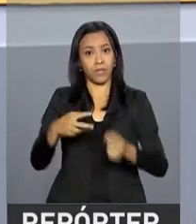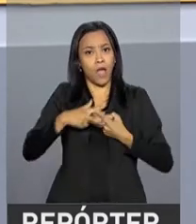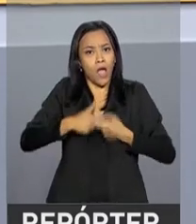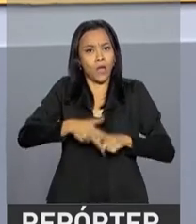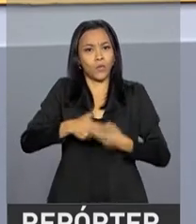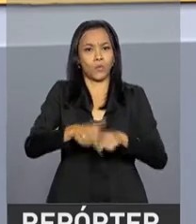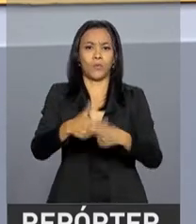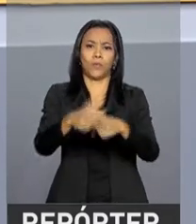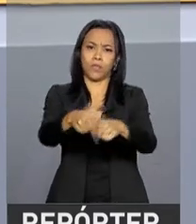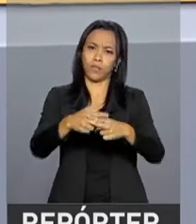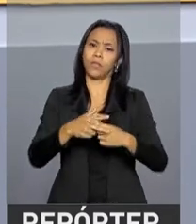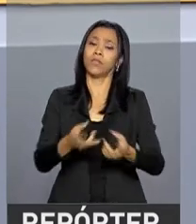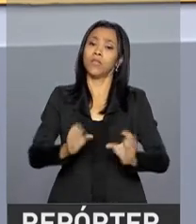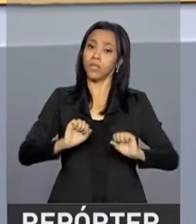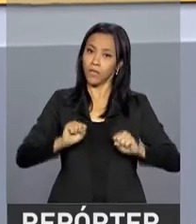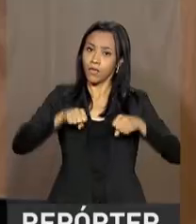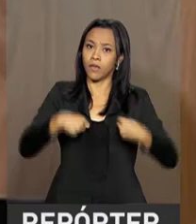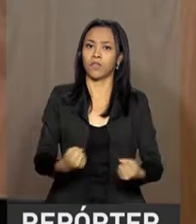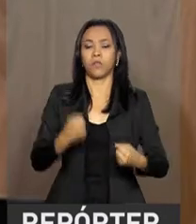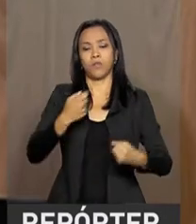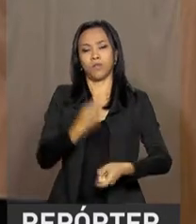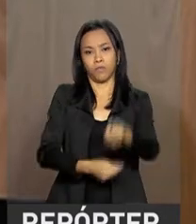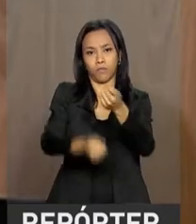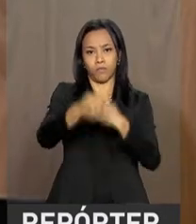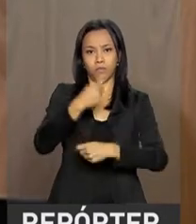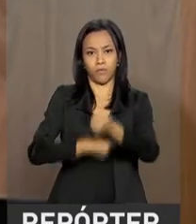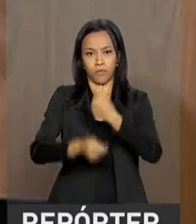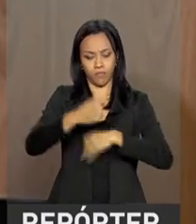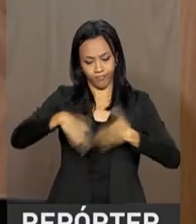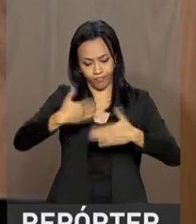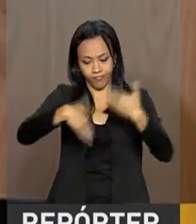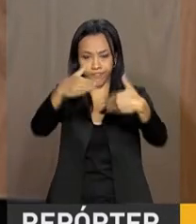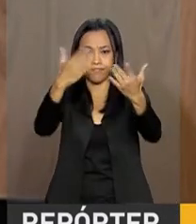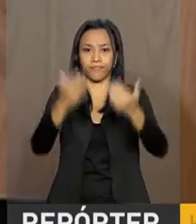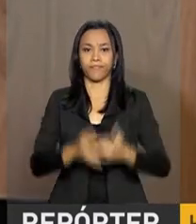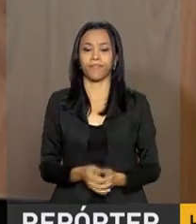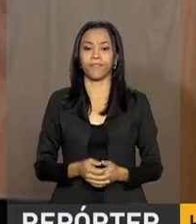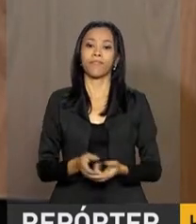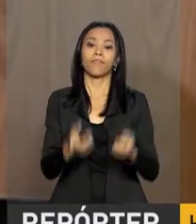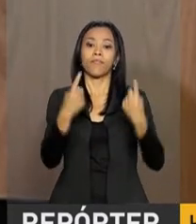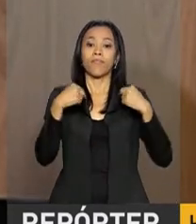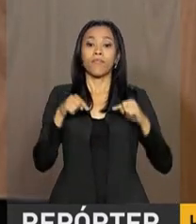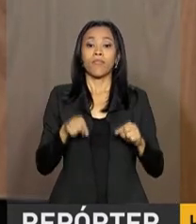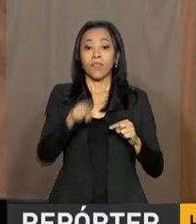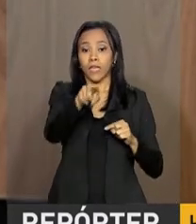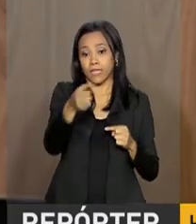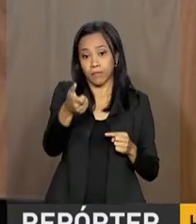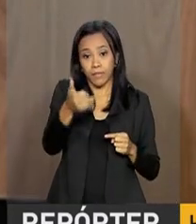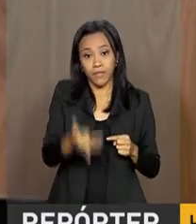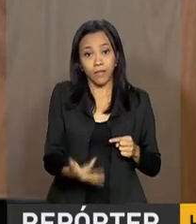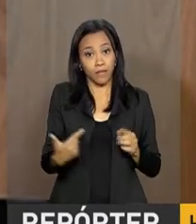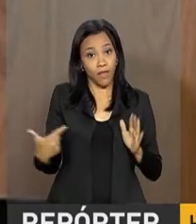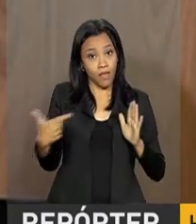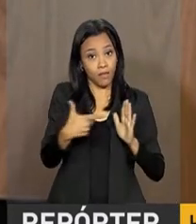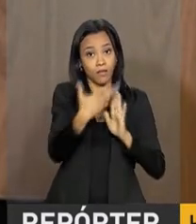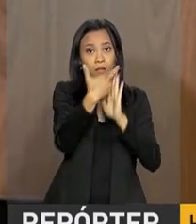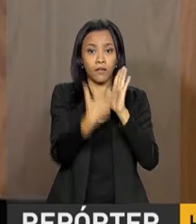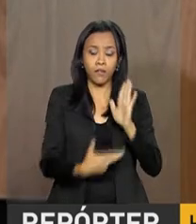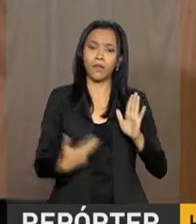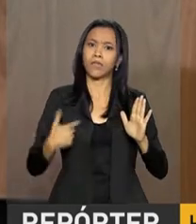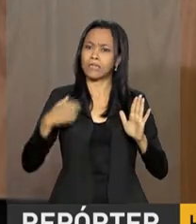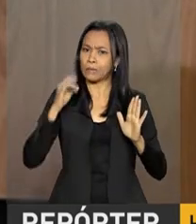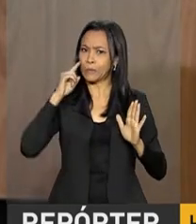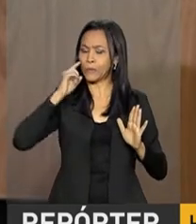do crescimento econômico em seu relatório ele parece que é extremamente relevante nesse